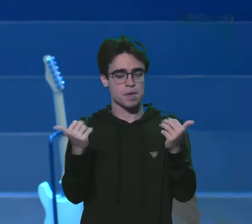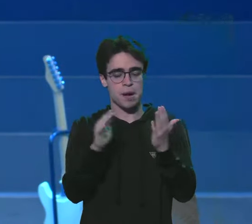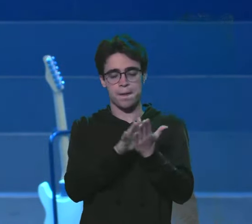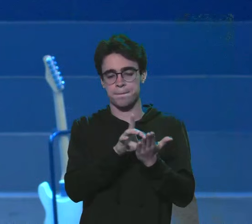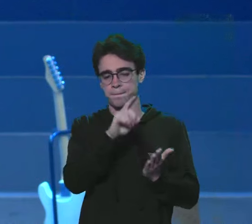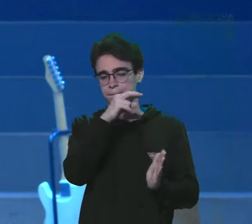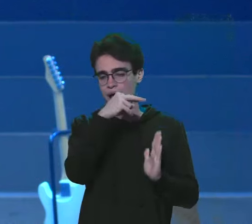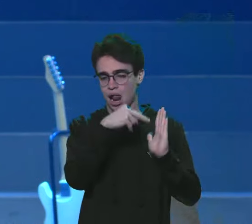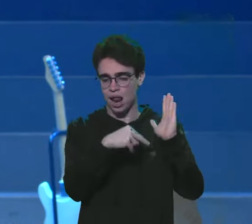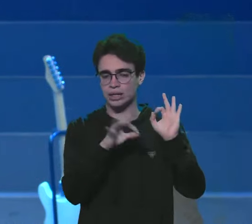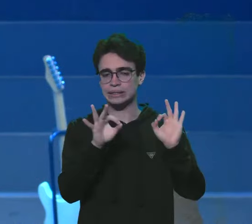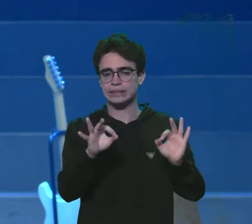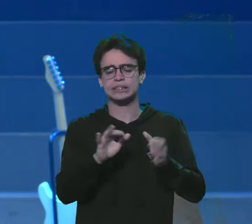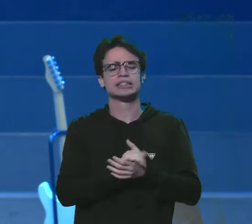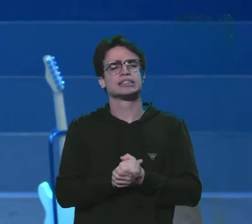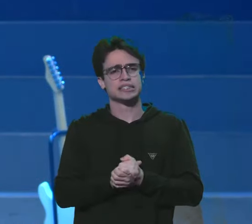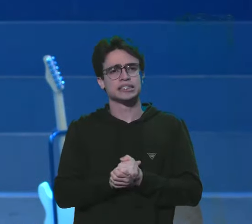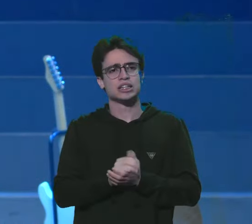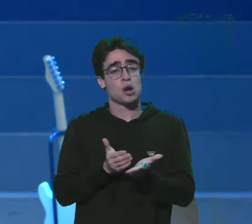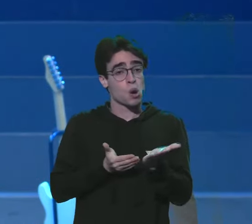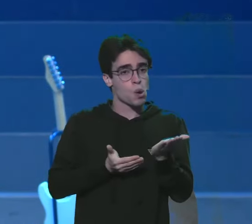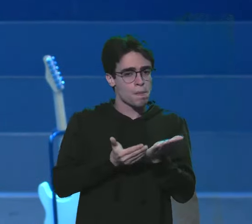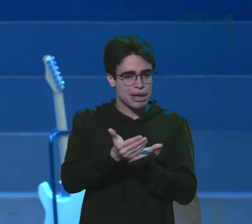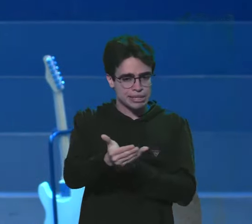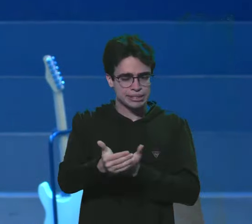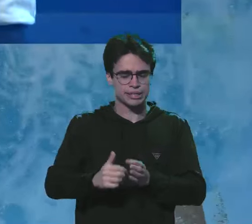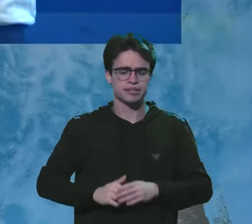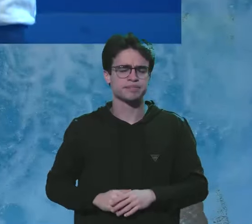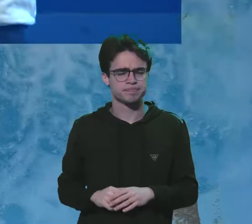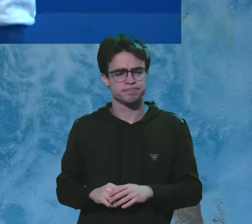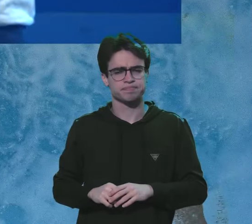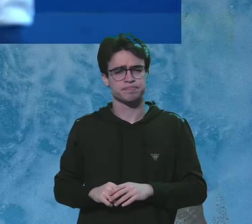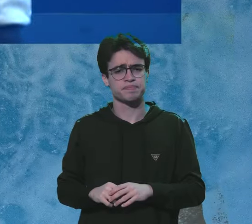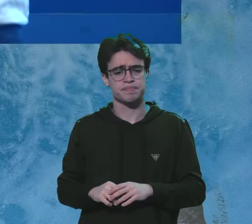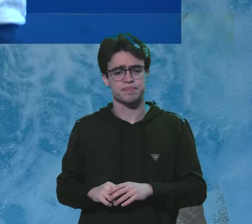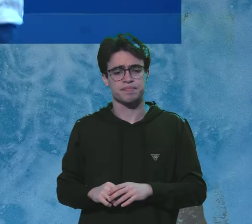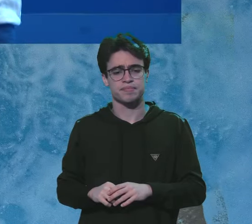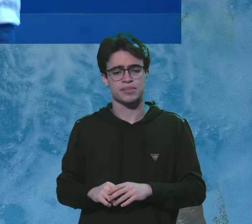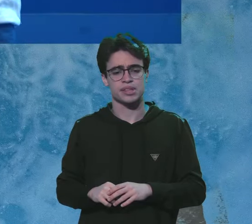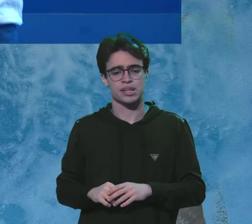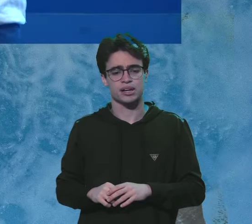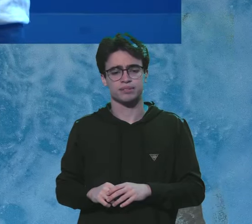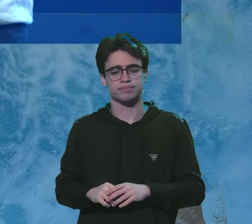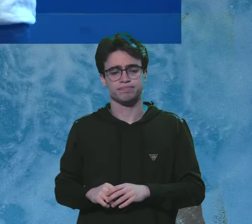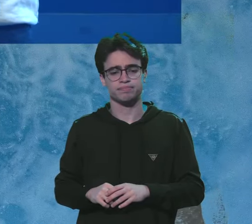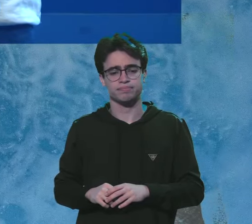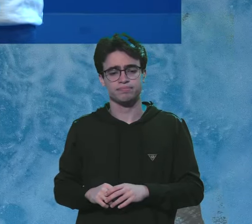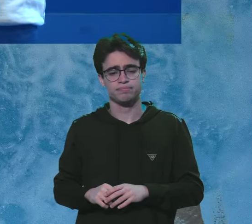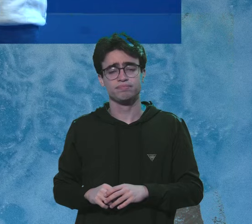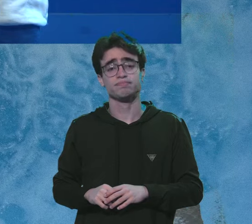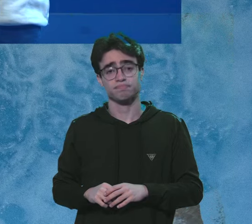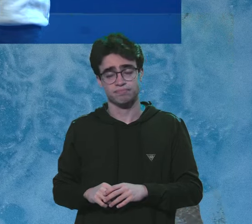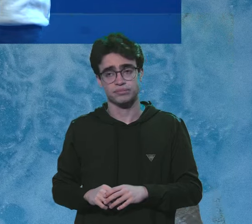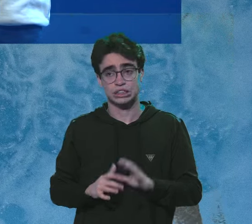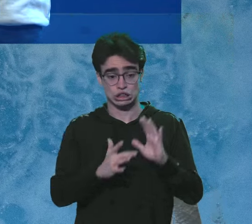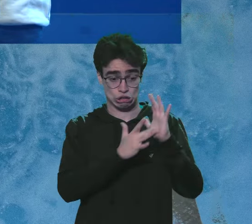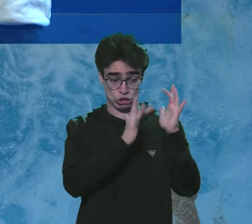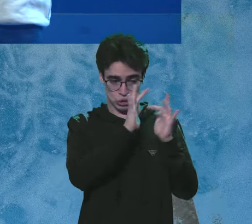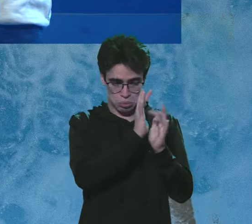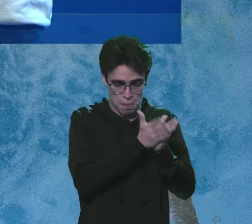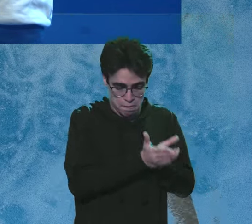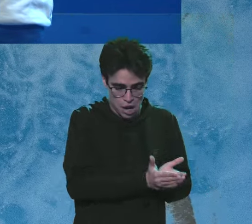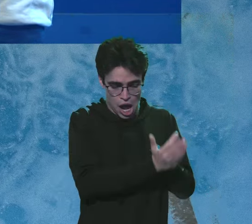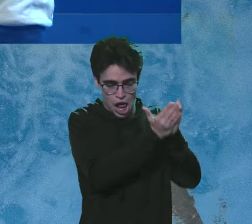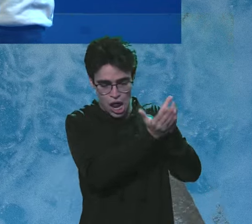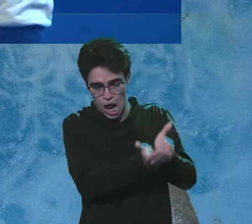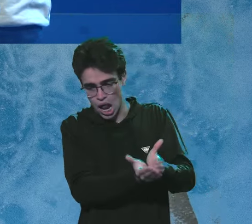Deus. O texto começa dizendo o seguinte: quando Jesus voltou de barco para outra margem,